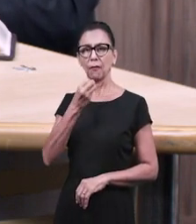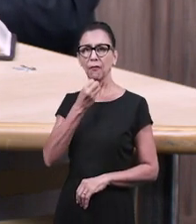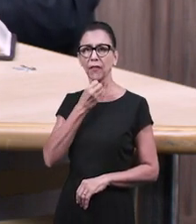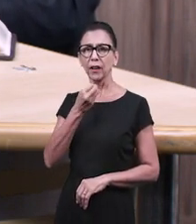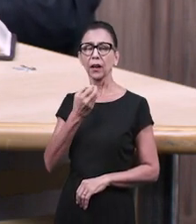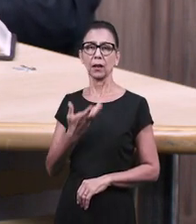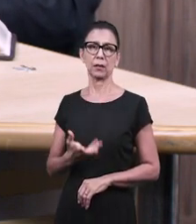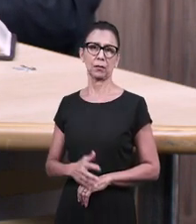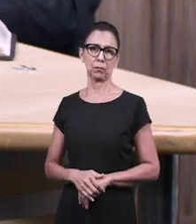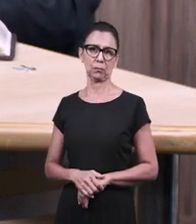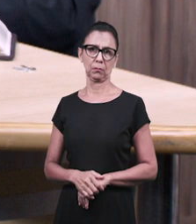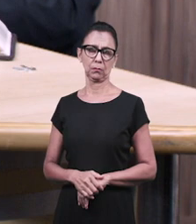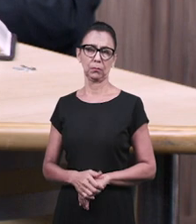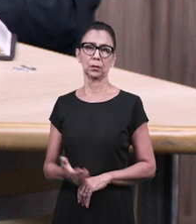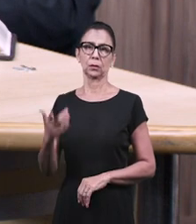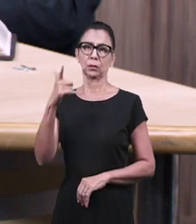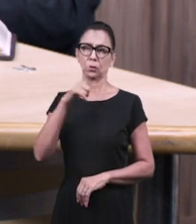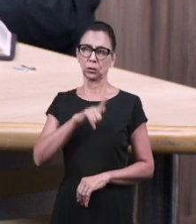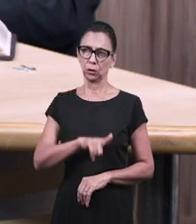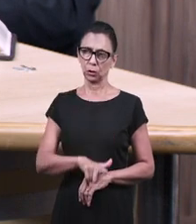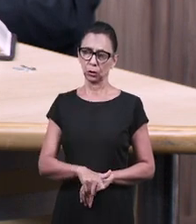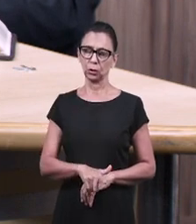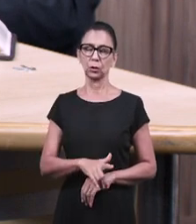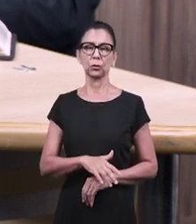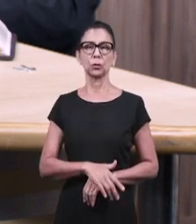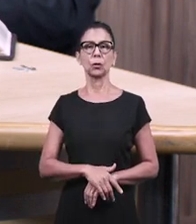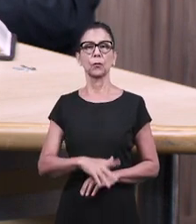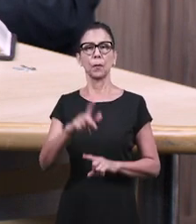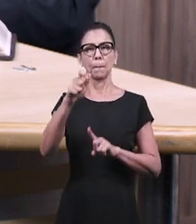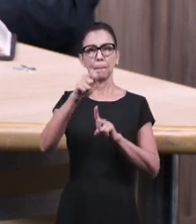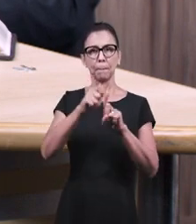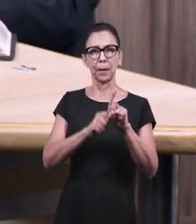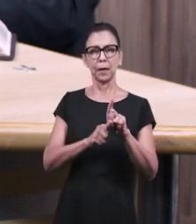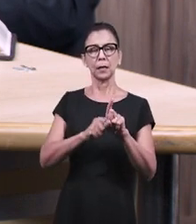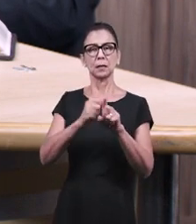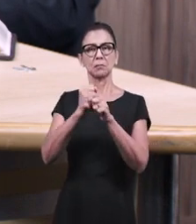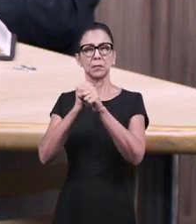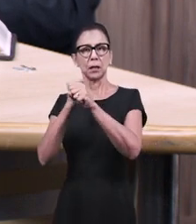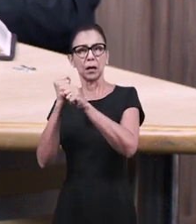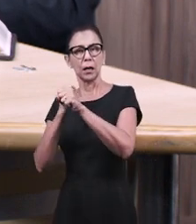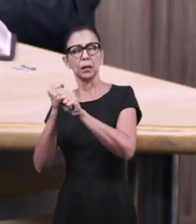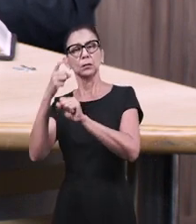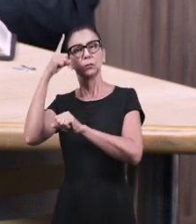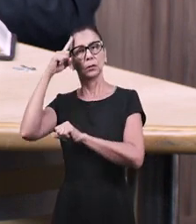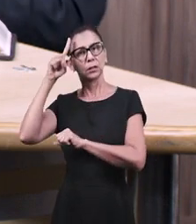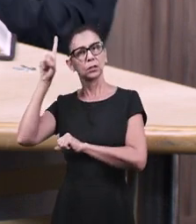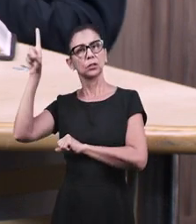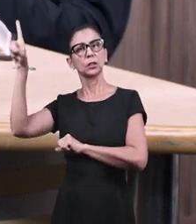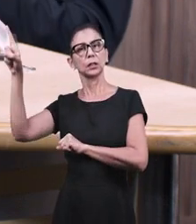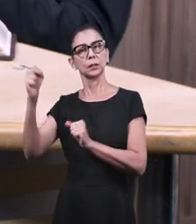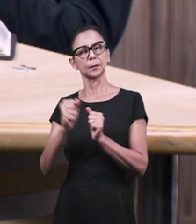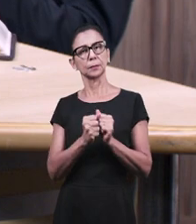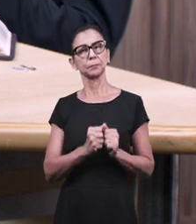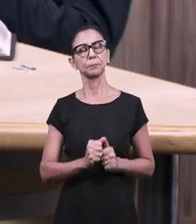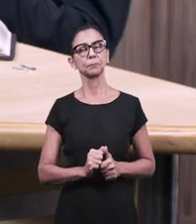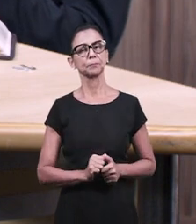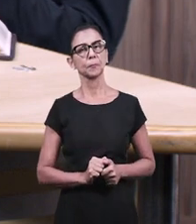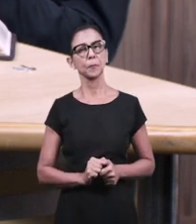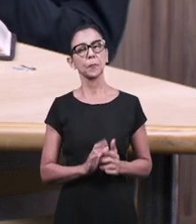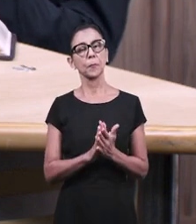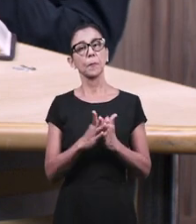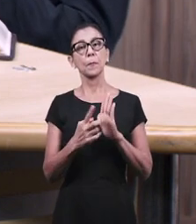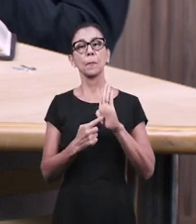servir, guardais dias e meses e tempos e anos. Então, a palavra